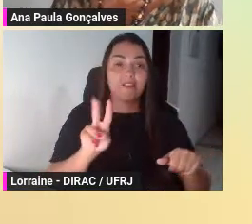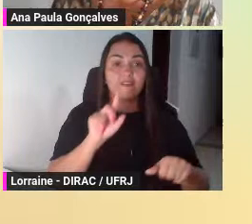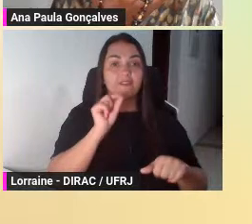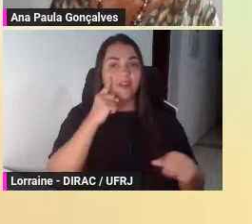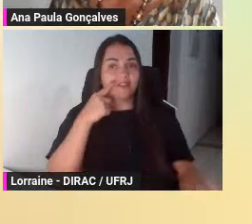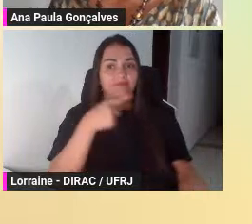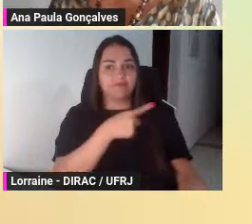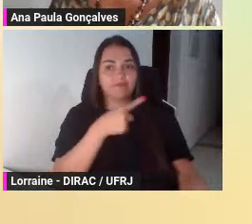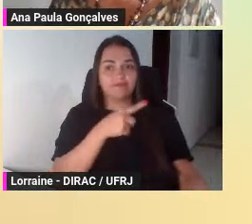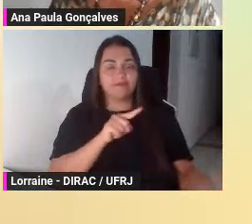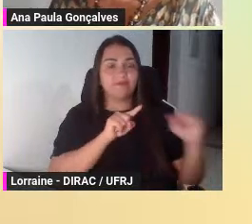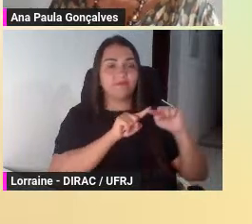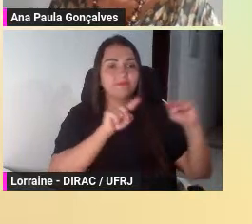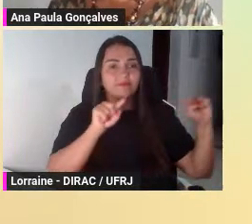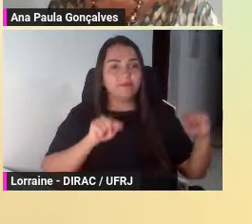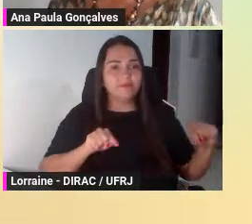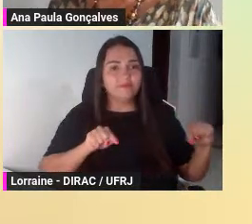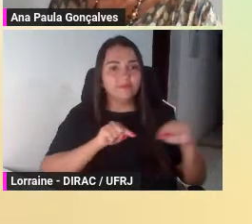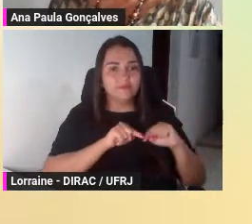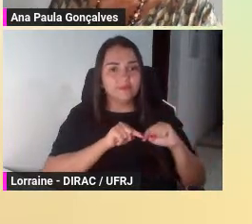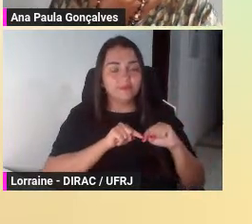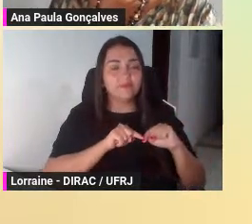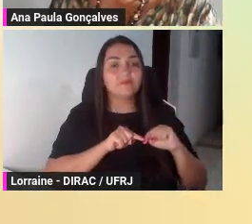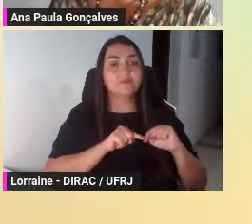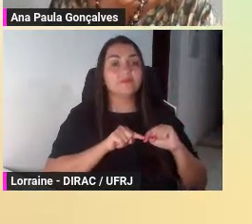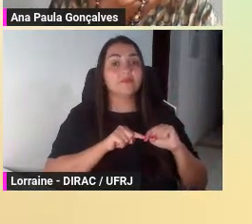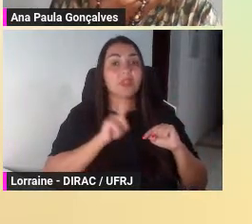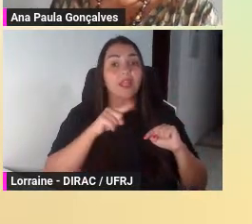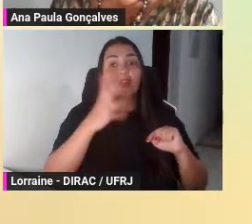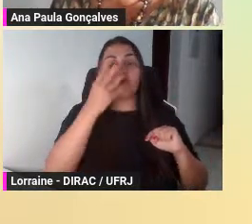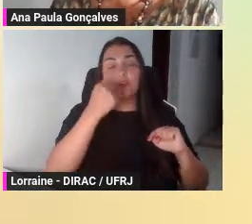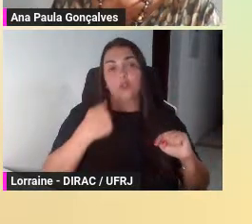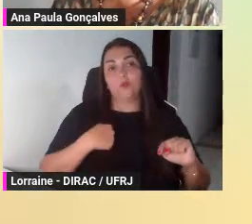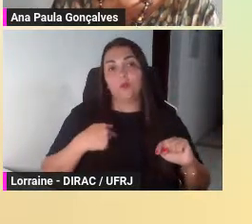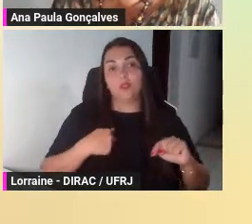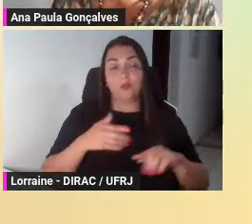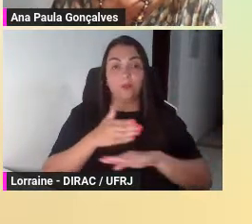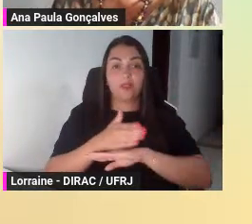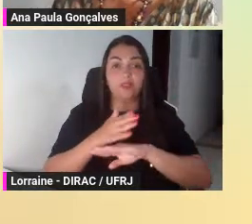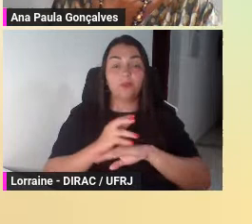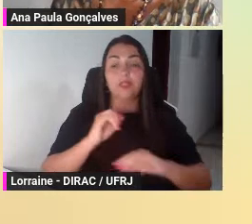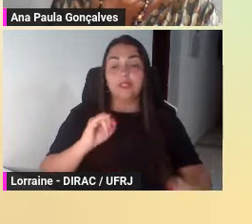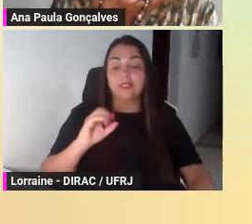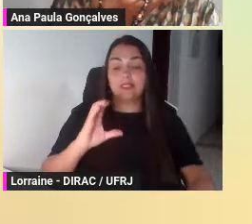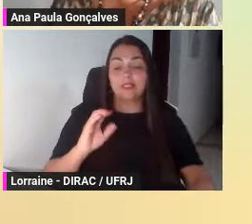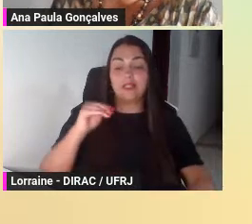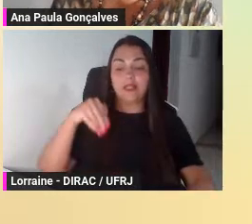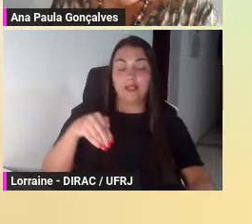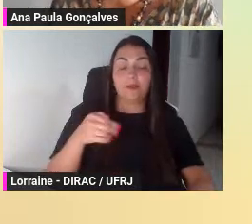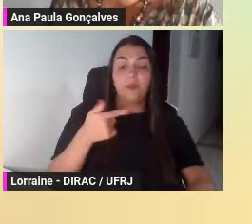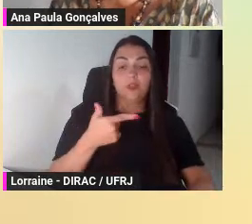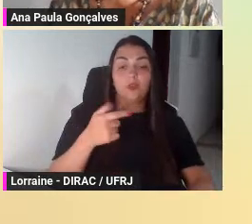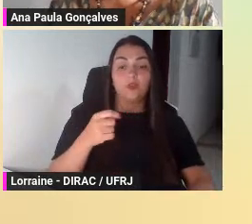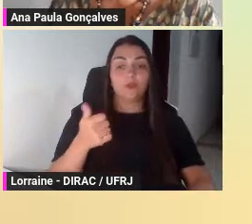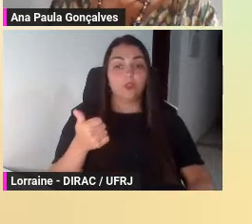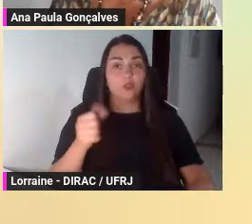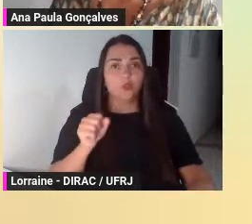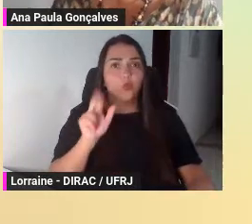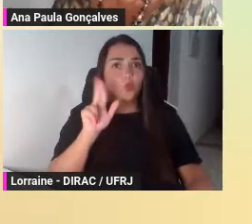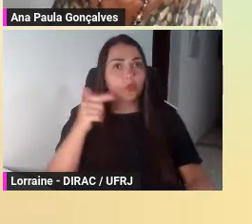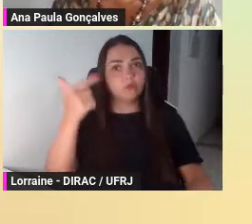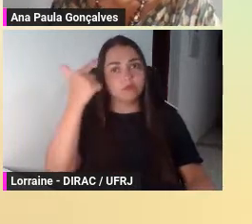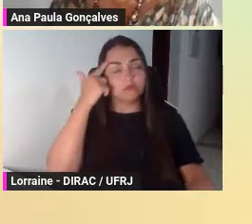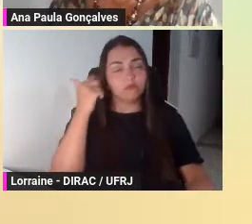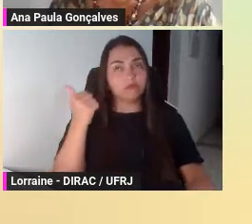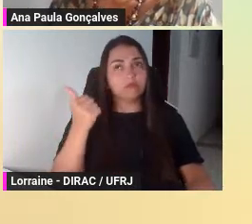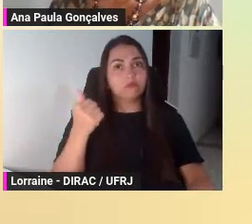da tela, é uma foto minha de quando eu participei do ICM 2018. Eu nunca pude imaginar que